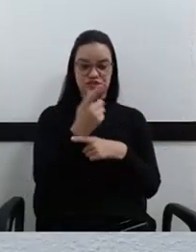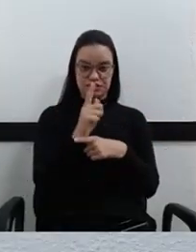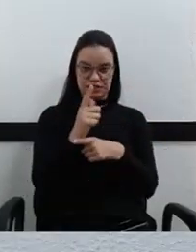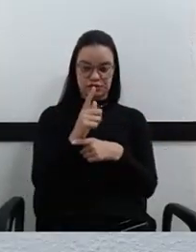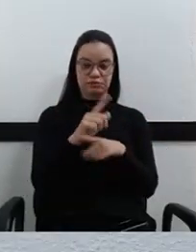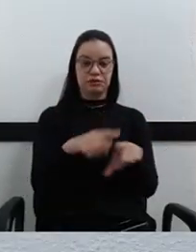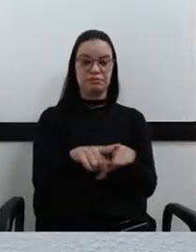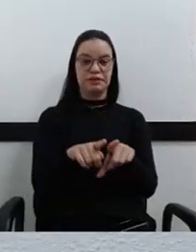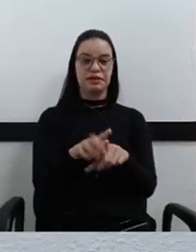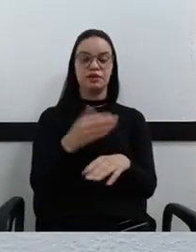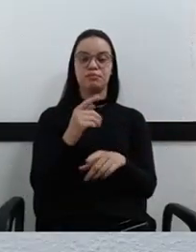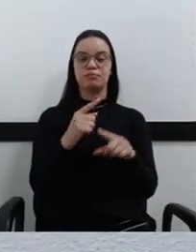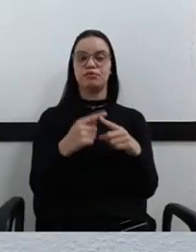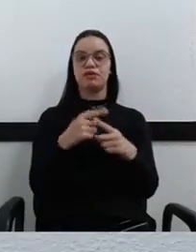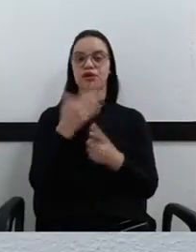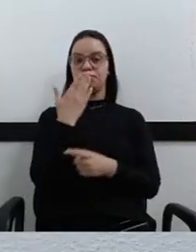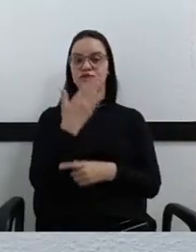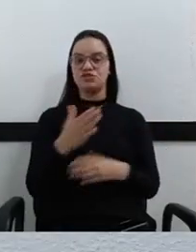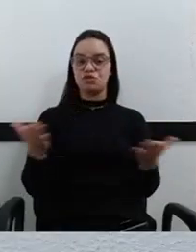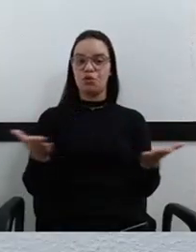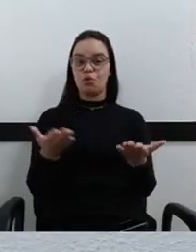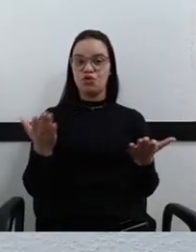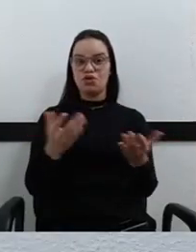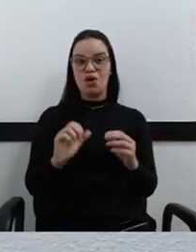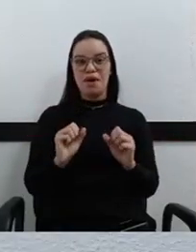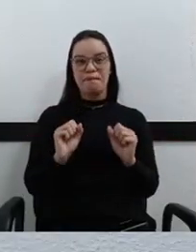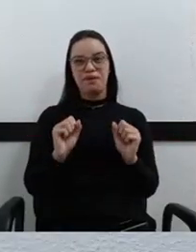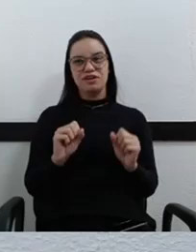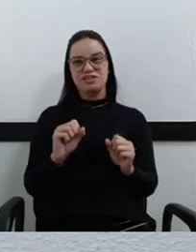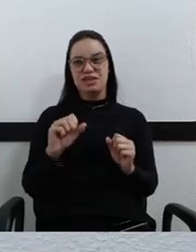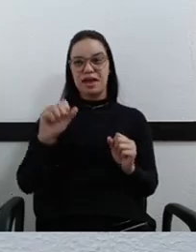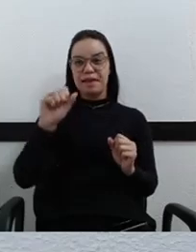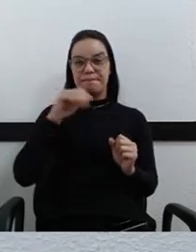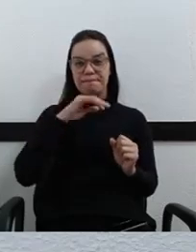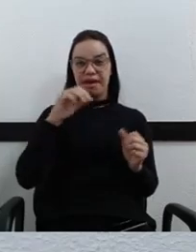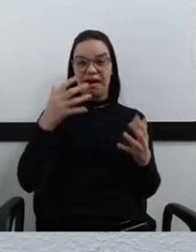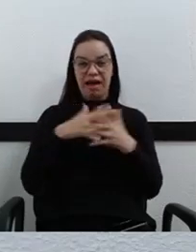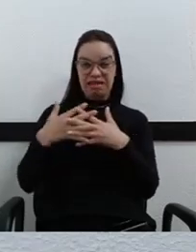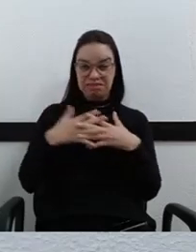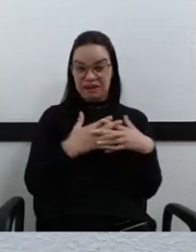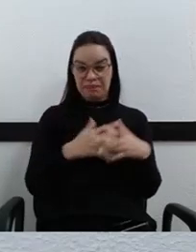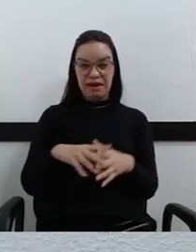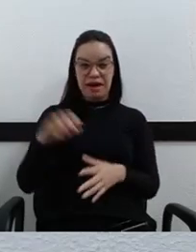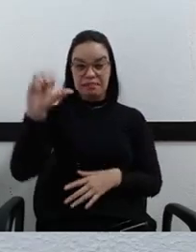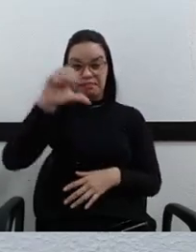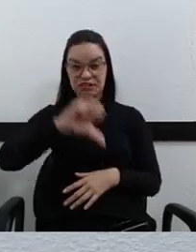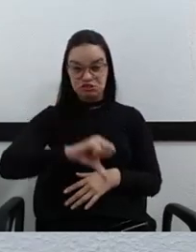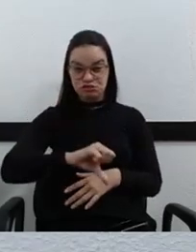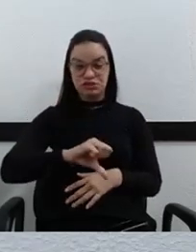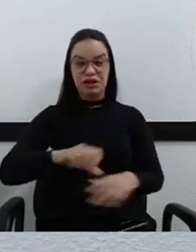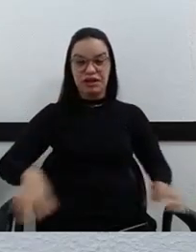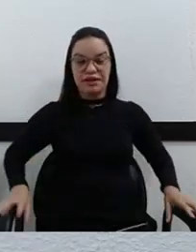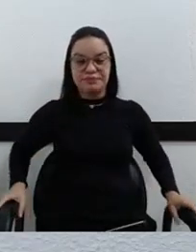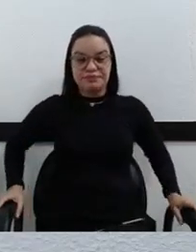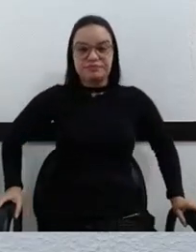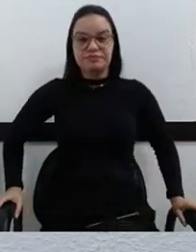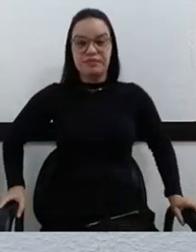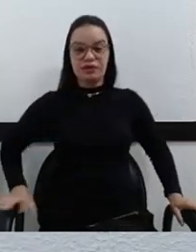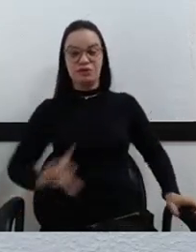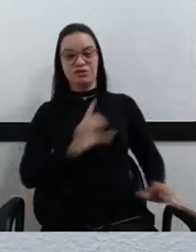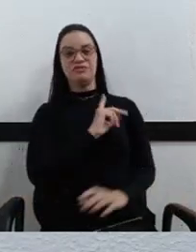sentido de que esse pedido hoje prejudica mais defensores e defensoras e servidores e servidoras do